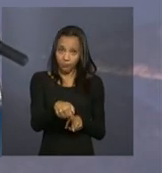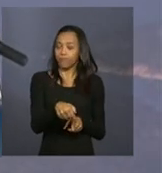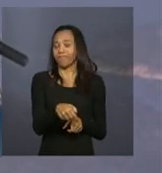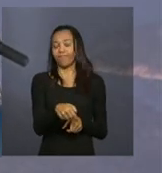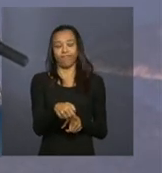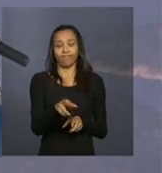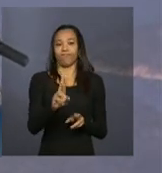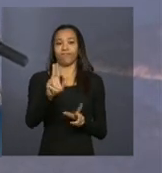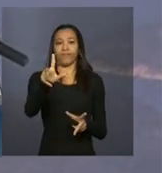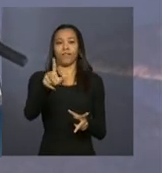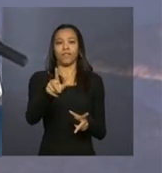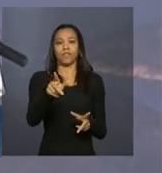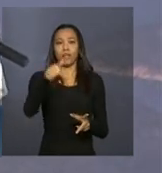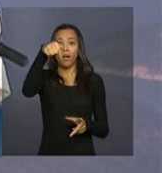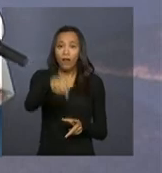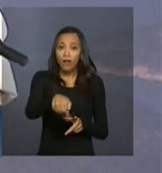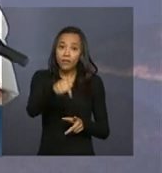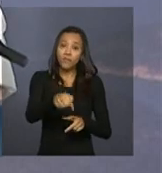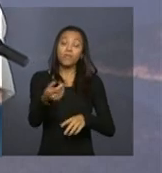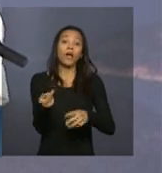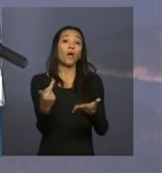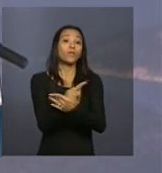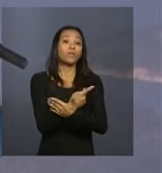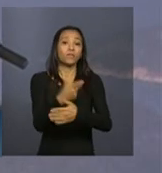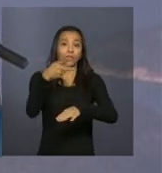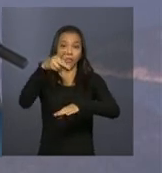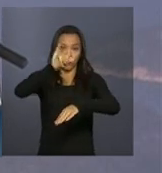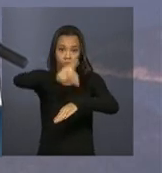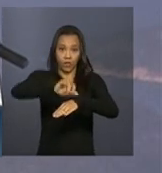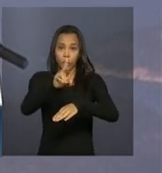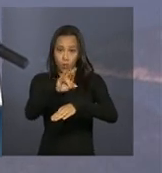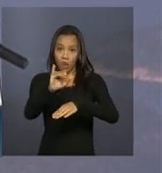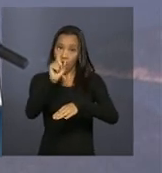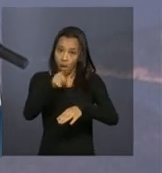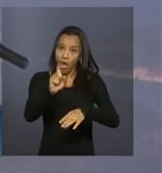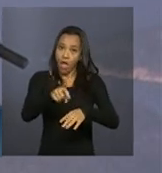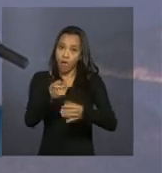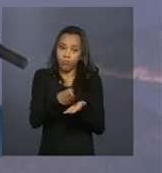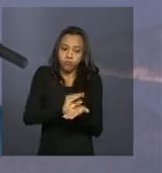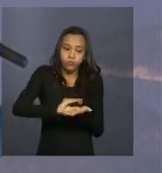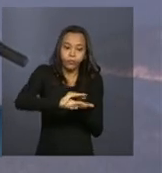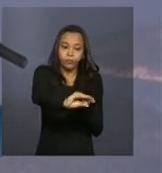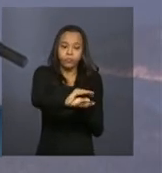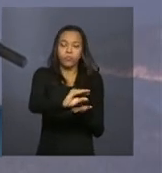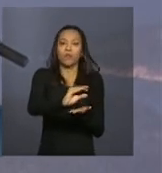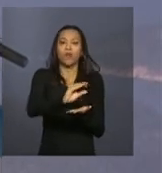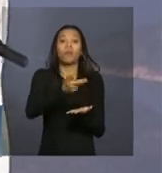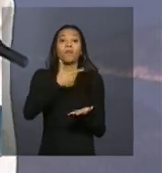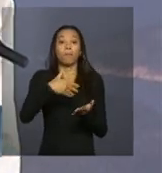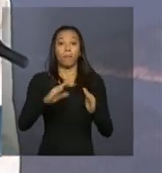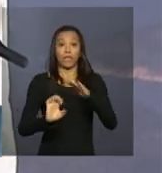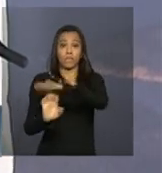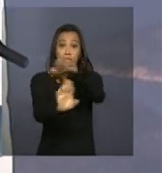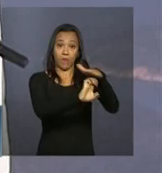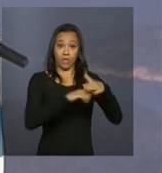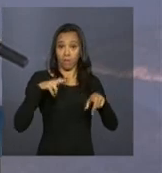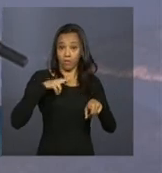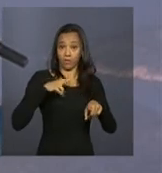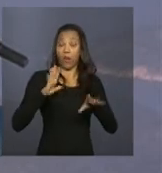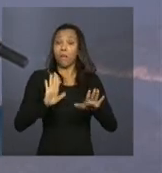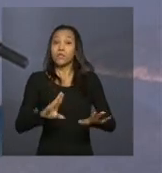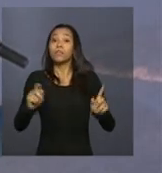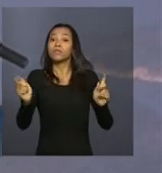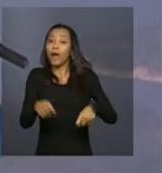transformação urbana, ela é financiada pela iniciativa privada, mas ela só é possível pela pujança, pela força,